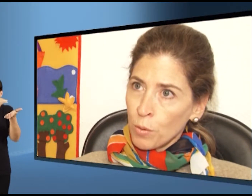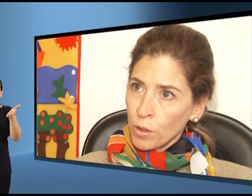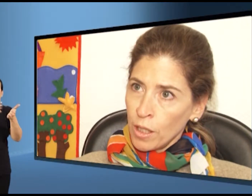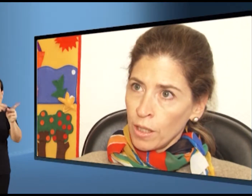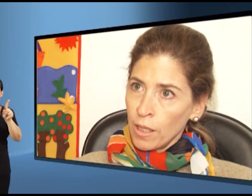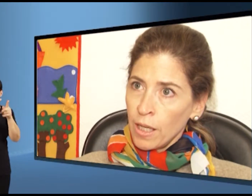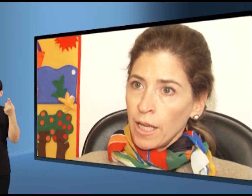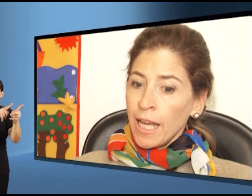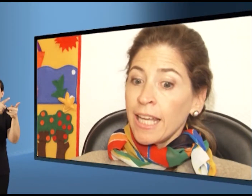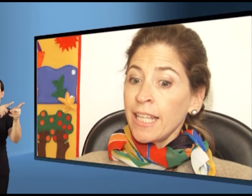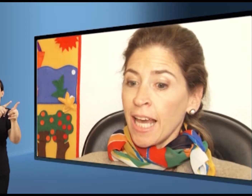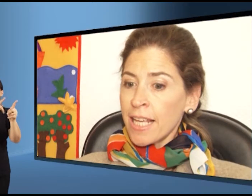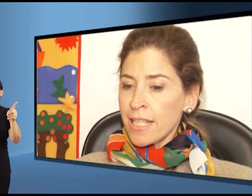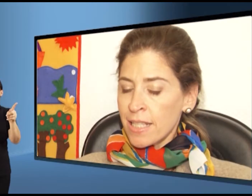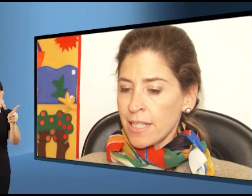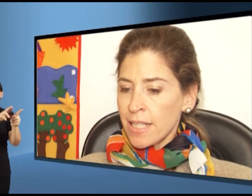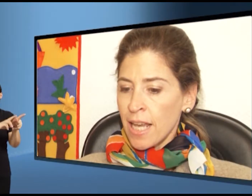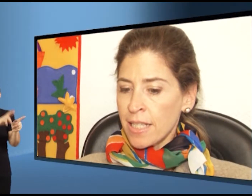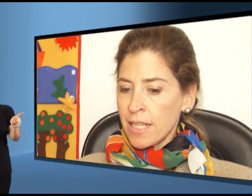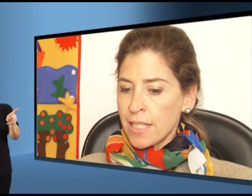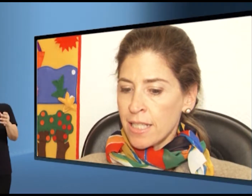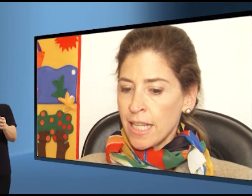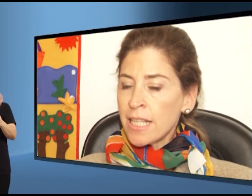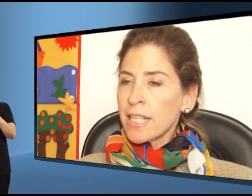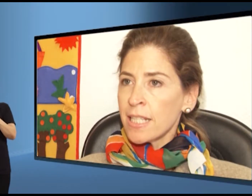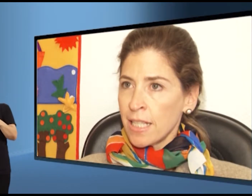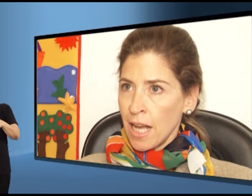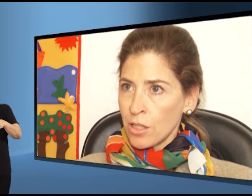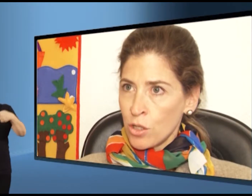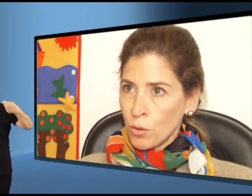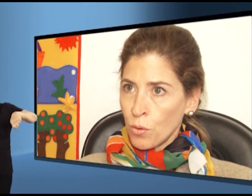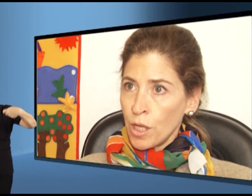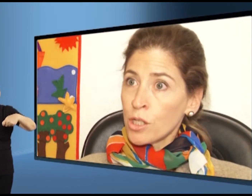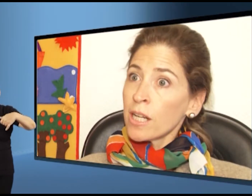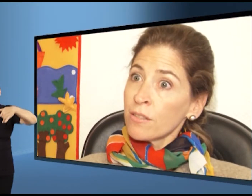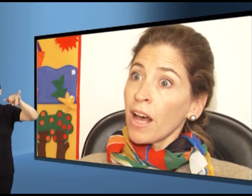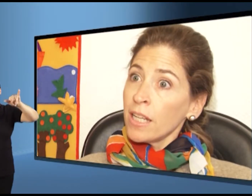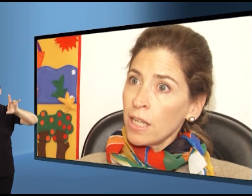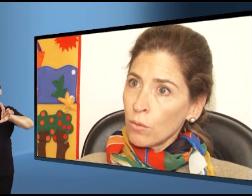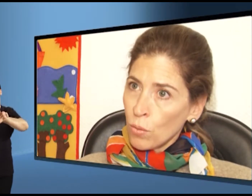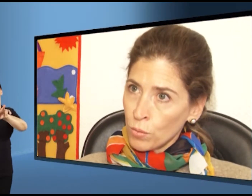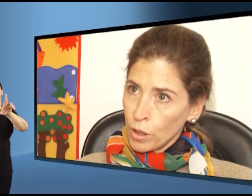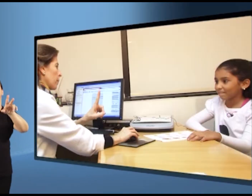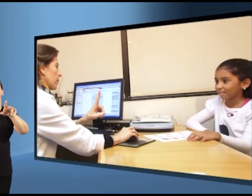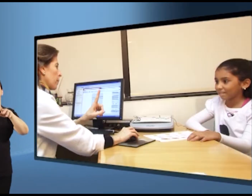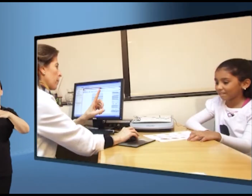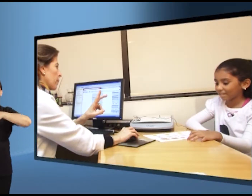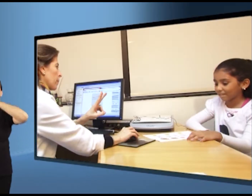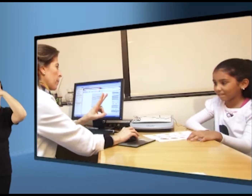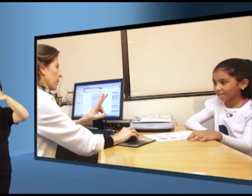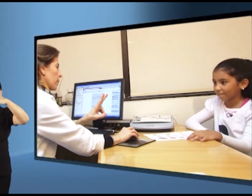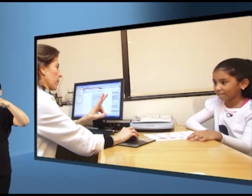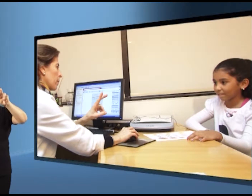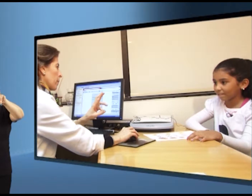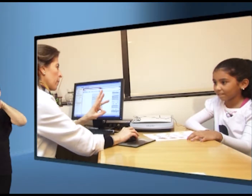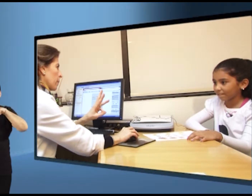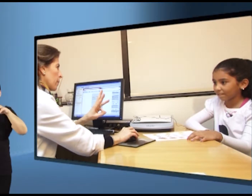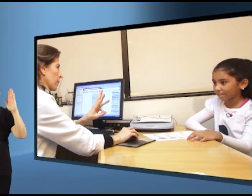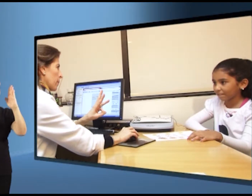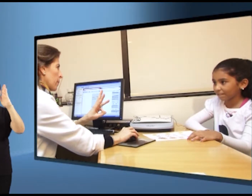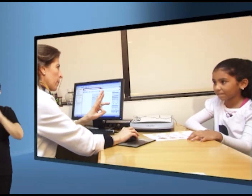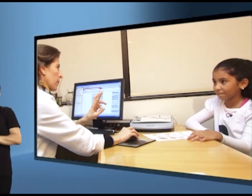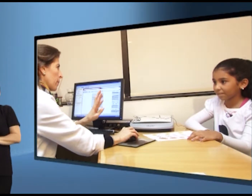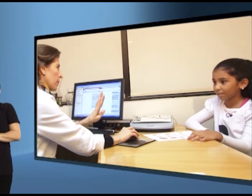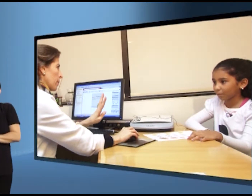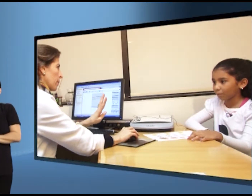começar a responder. E essas necessidades de corrente, elas variam com o tempo. Por isso que a programação